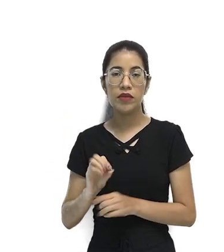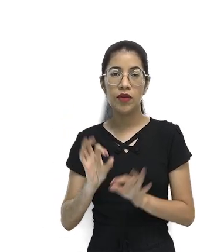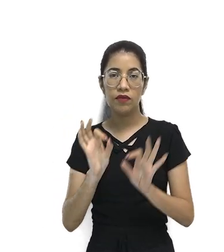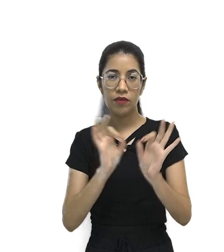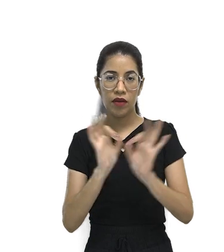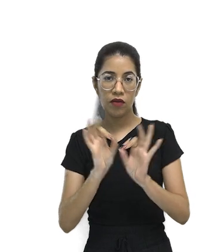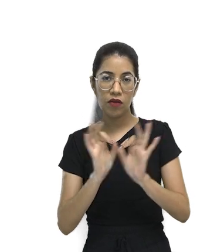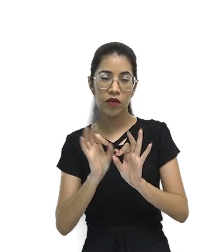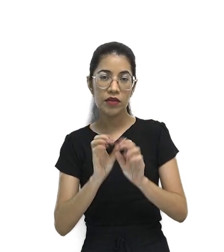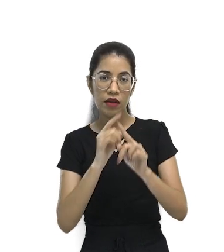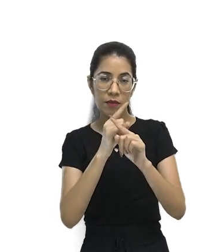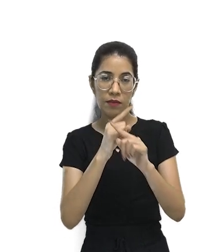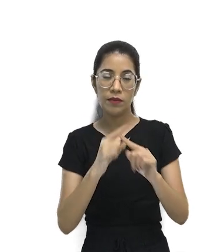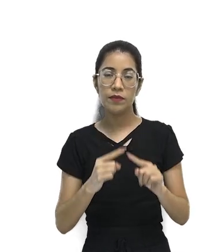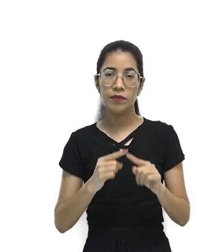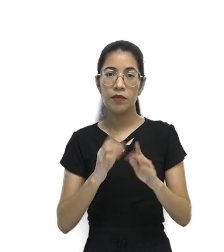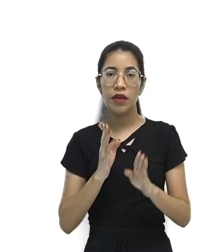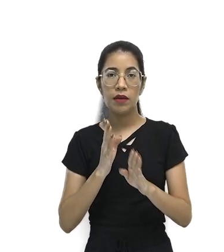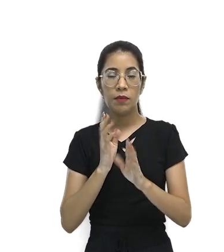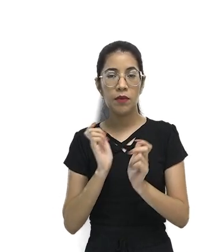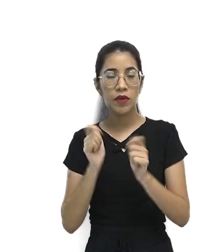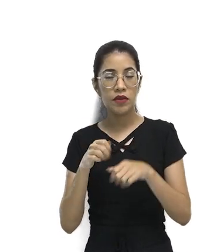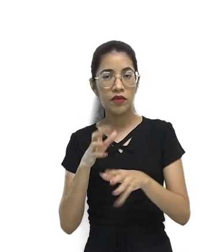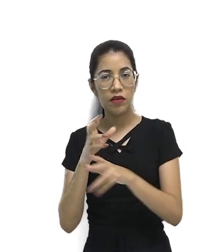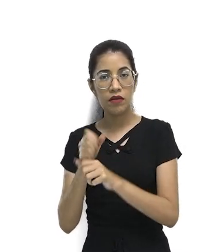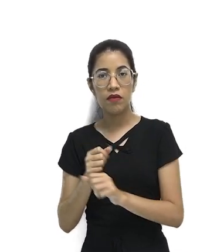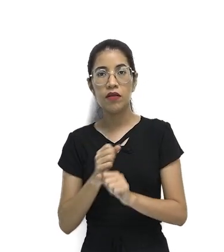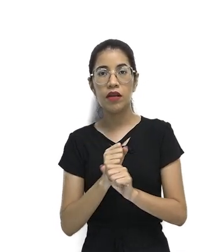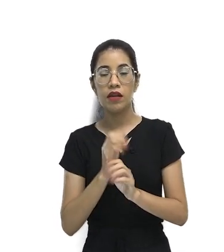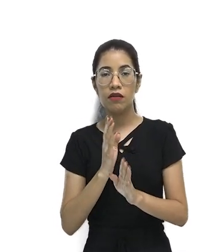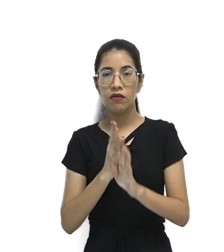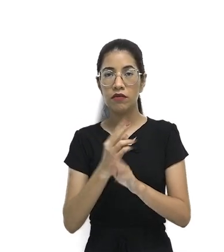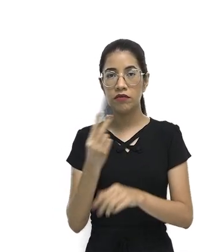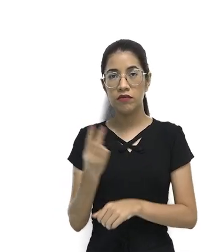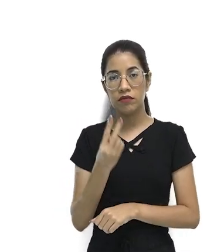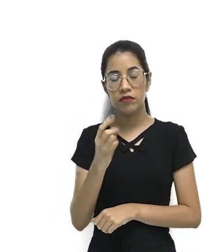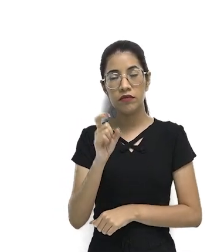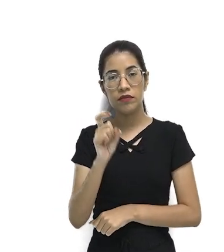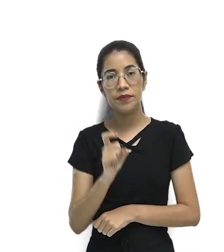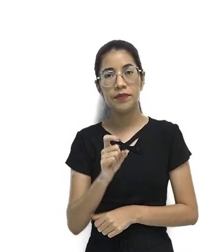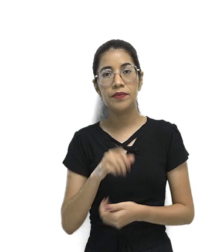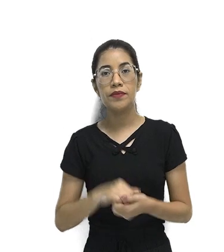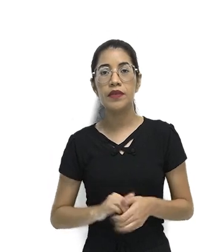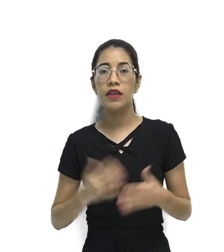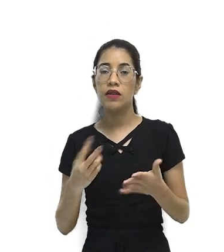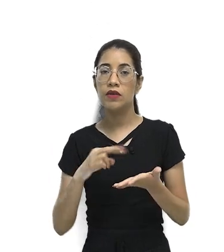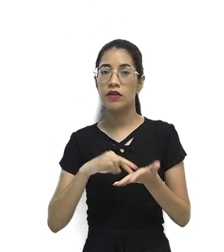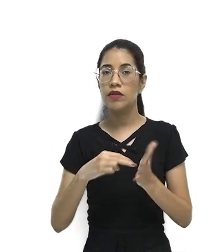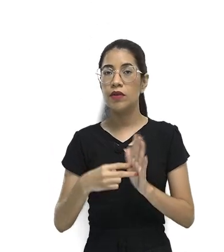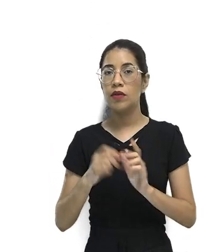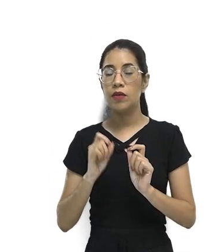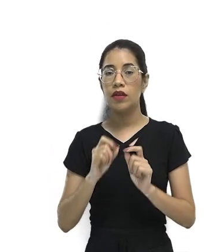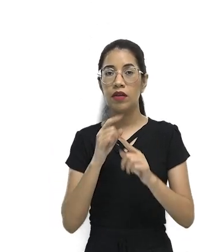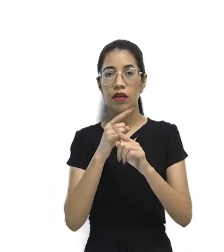tá? E encontrar o valor de x, ou seja, eu vou multiplicar.